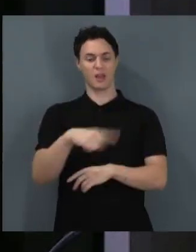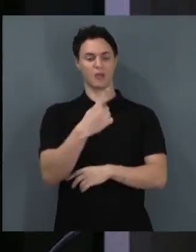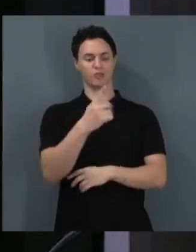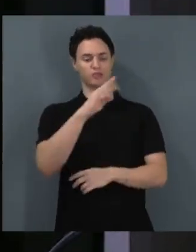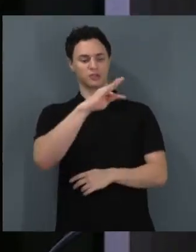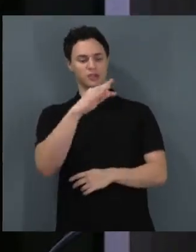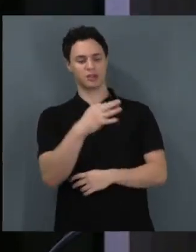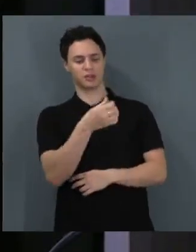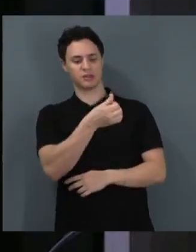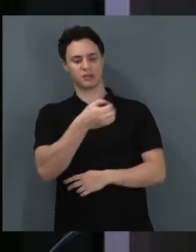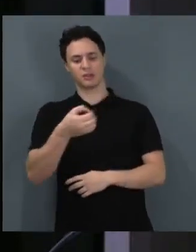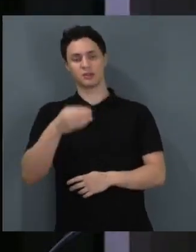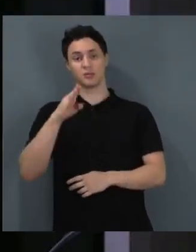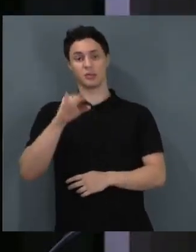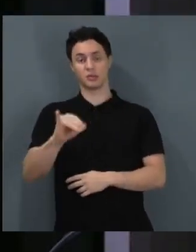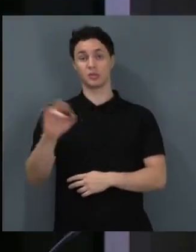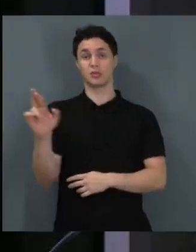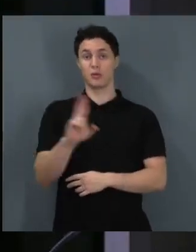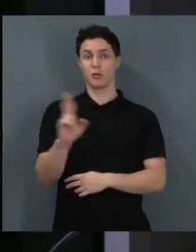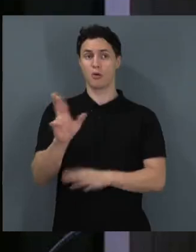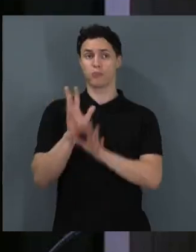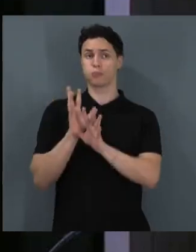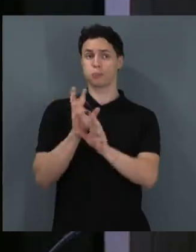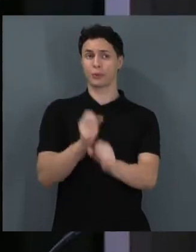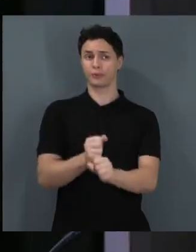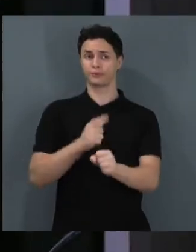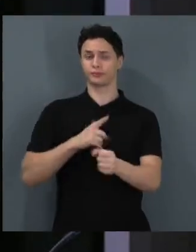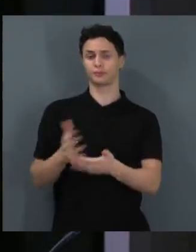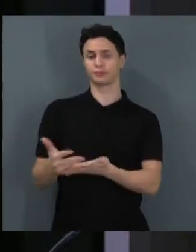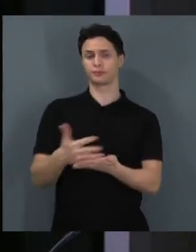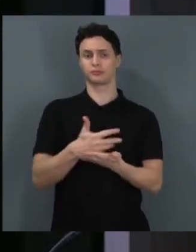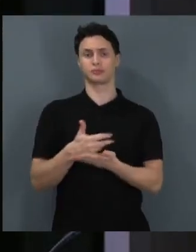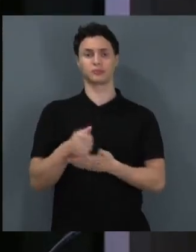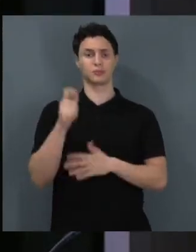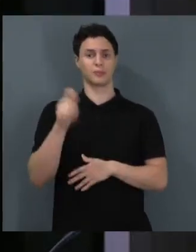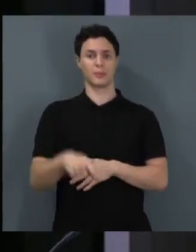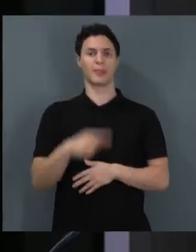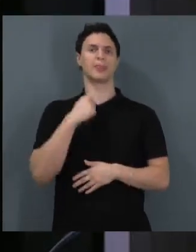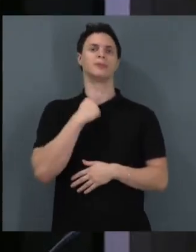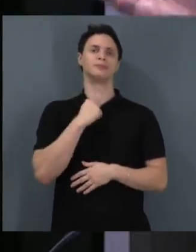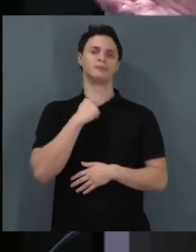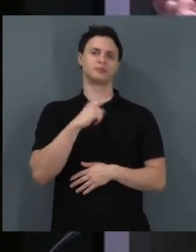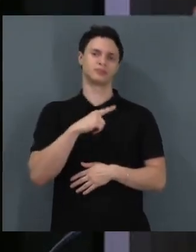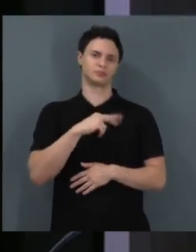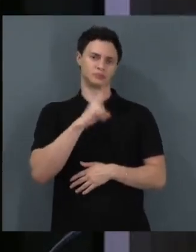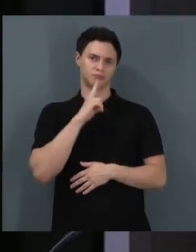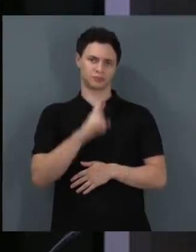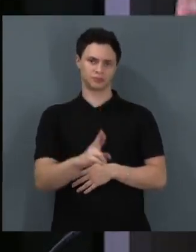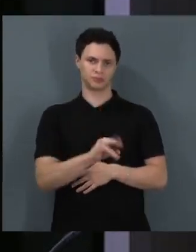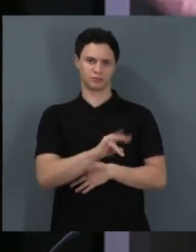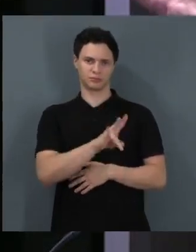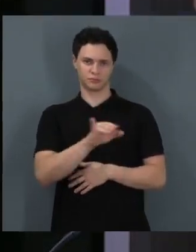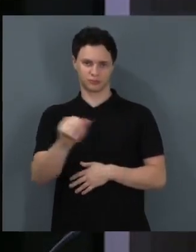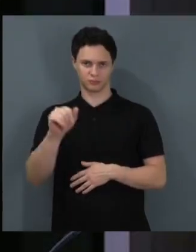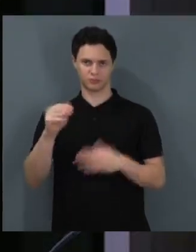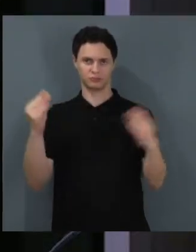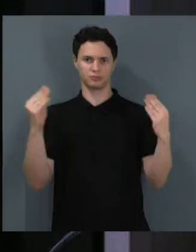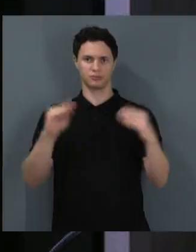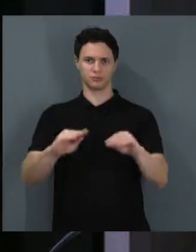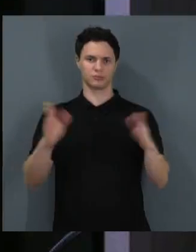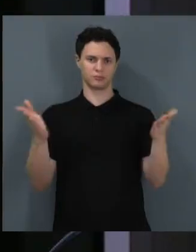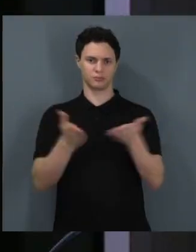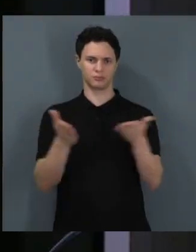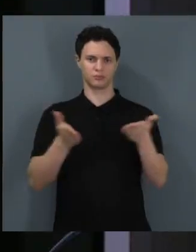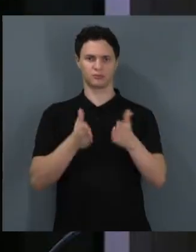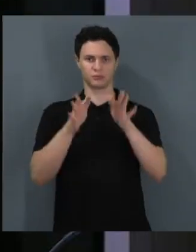reais aproximadamente de volume da arrecadação desejada com esse resultado do IVA que está sendo colocado ao